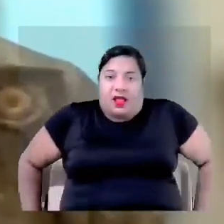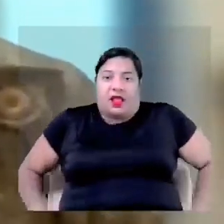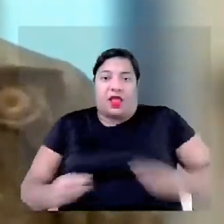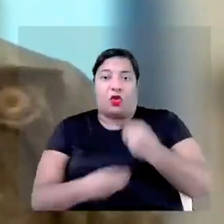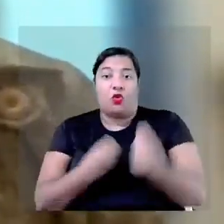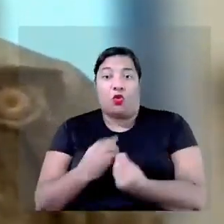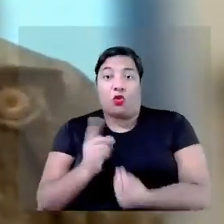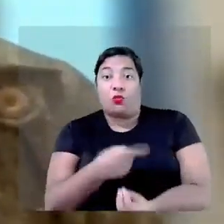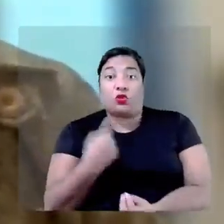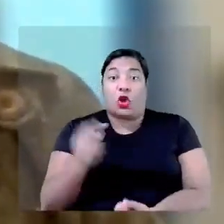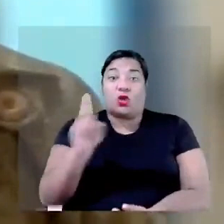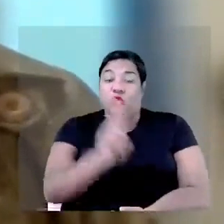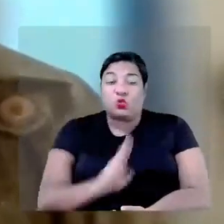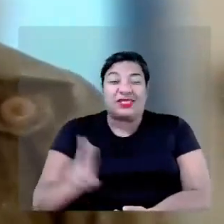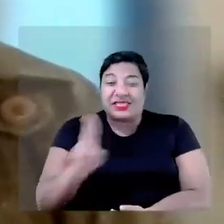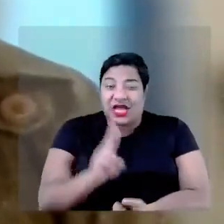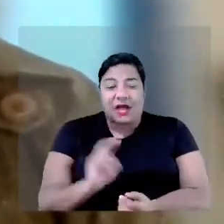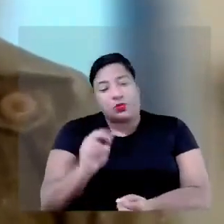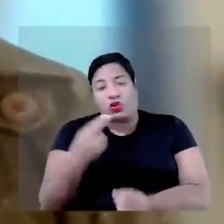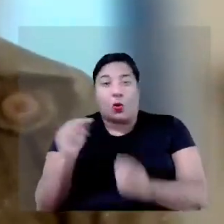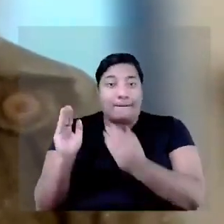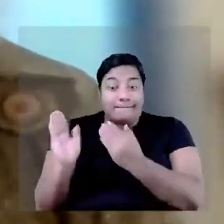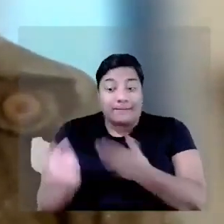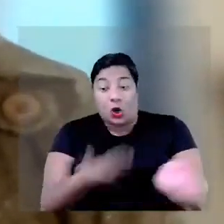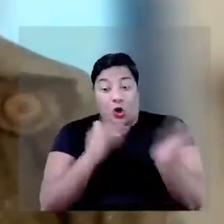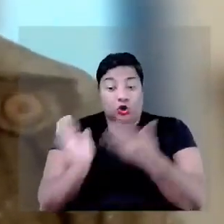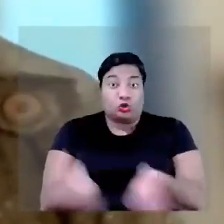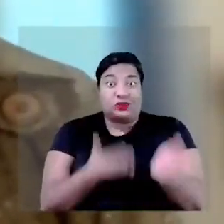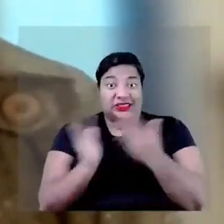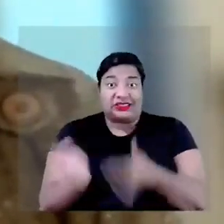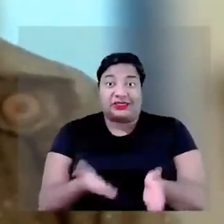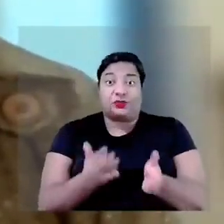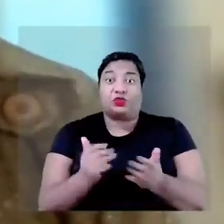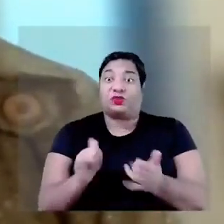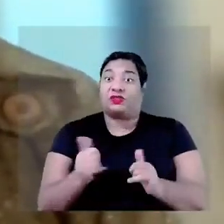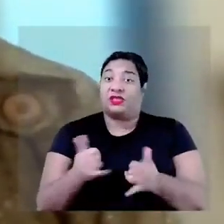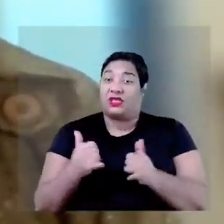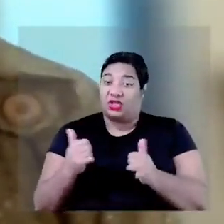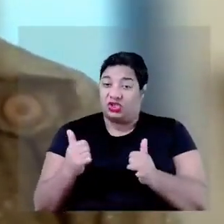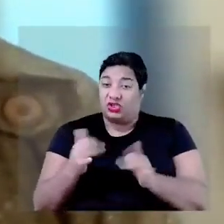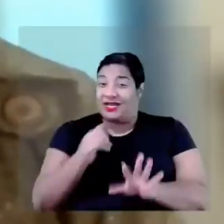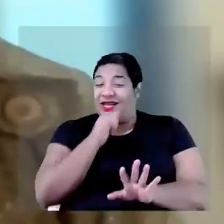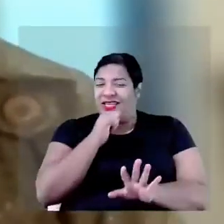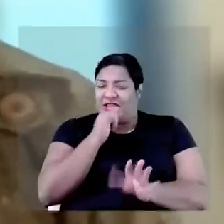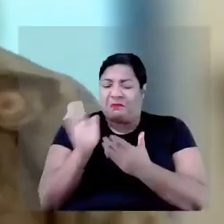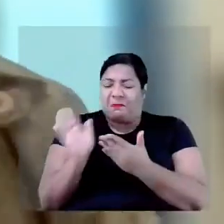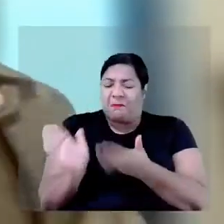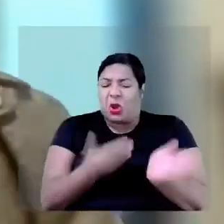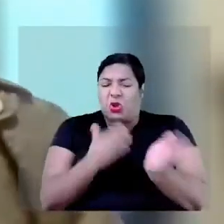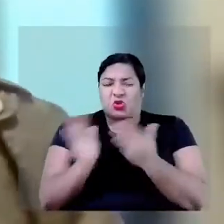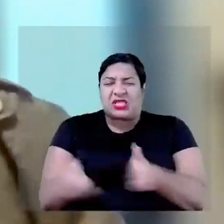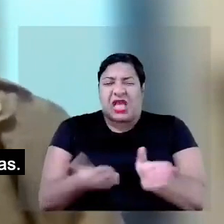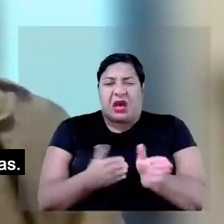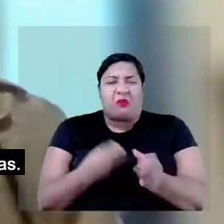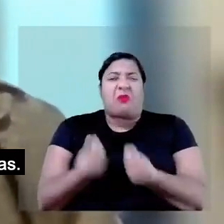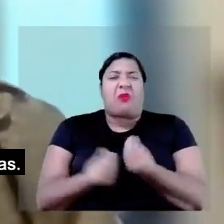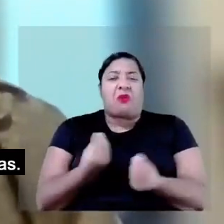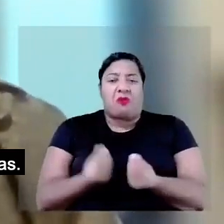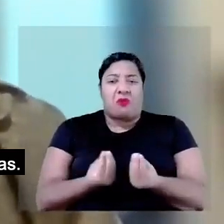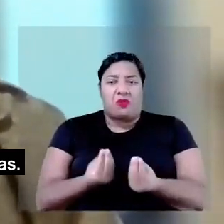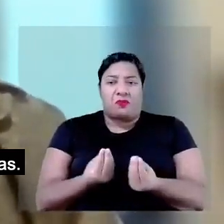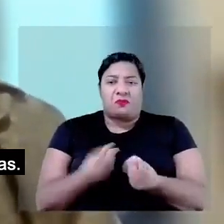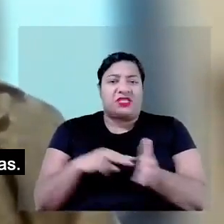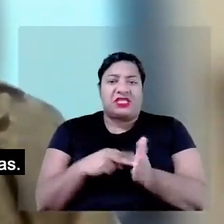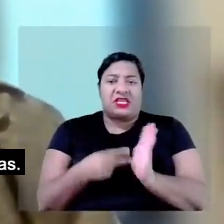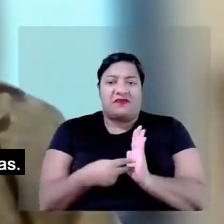de consumo, né? Quando a gente fala de mexer no modo de produção, eu estou